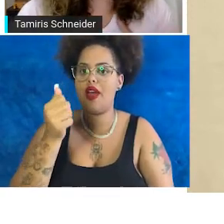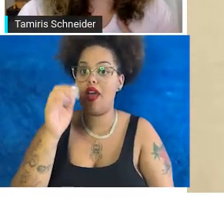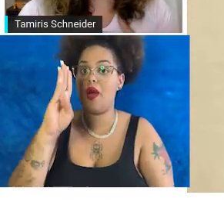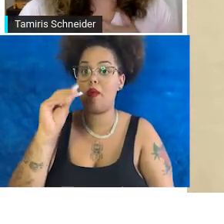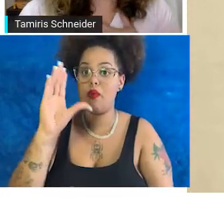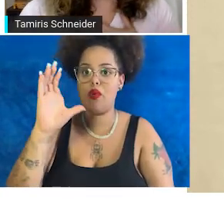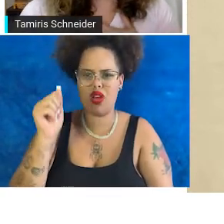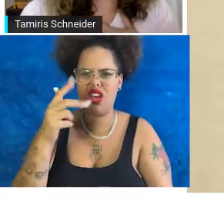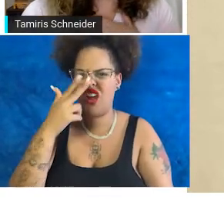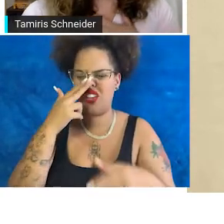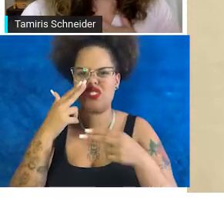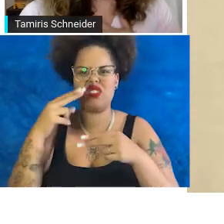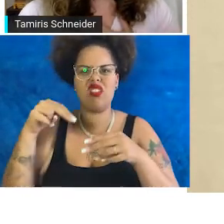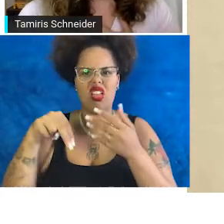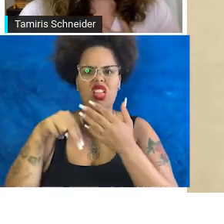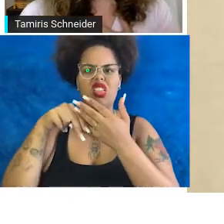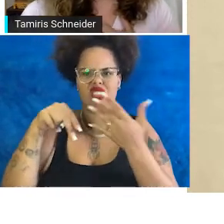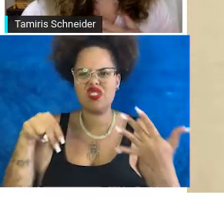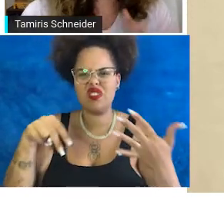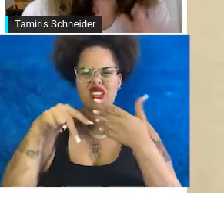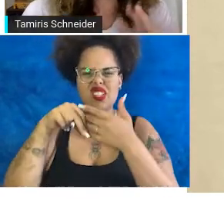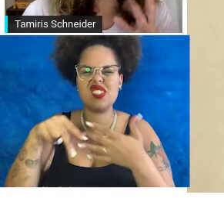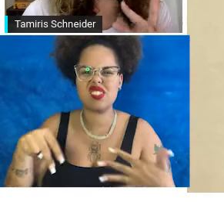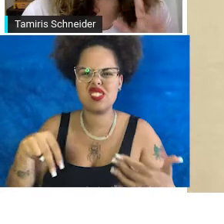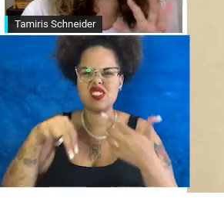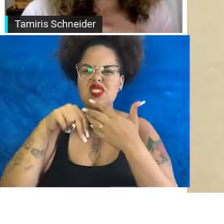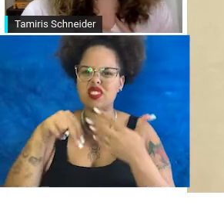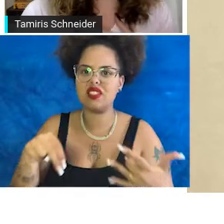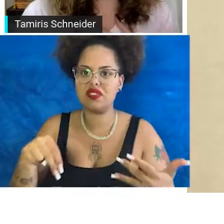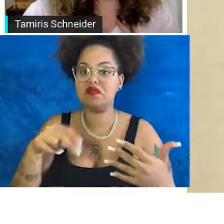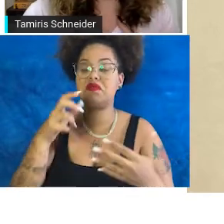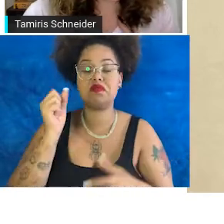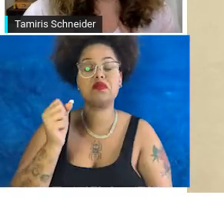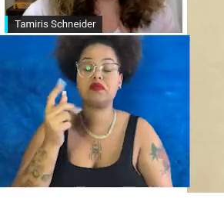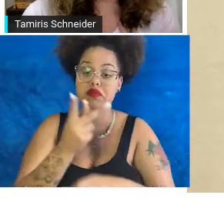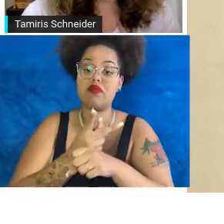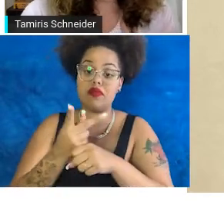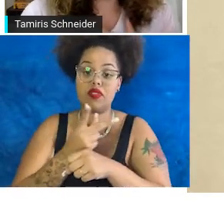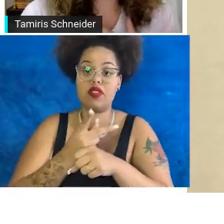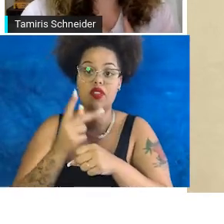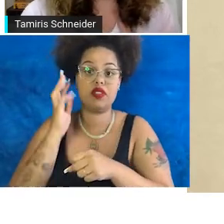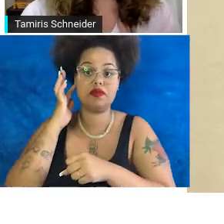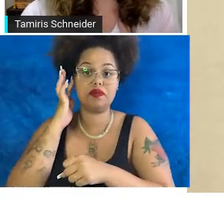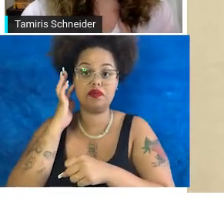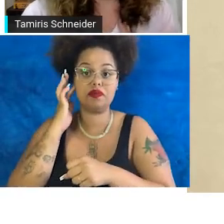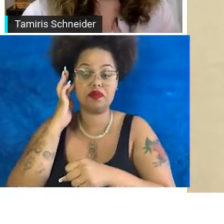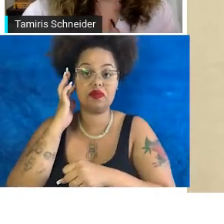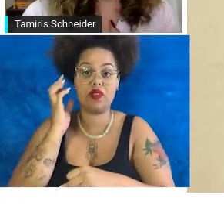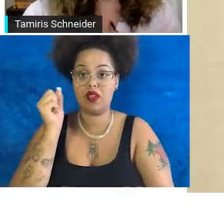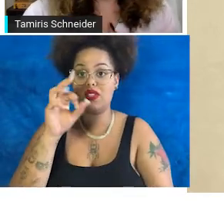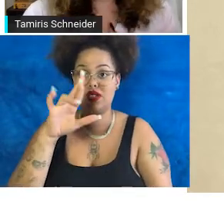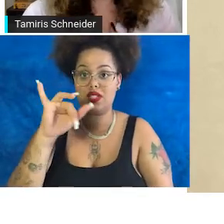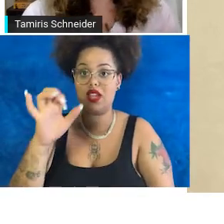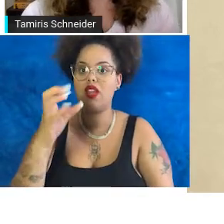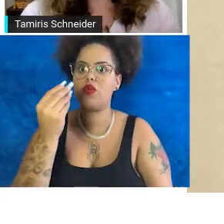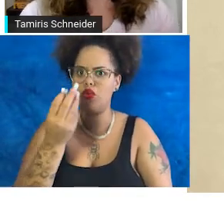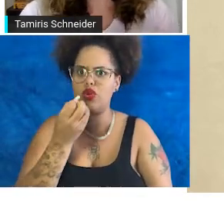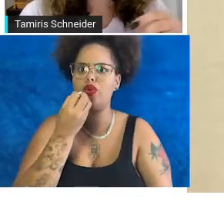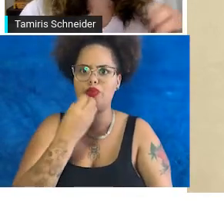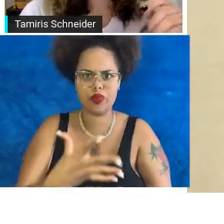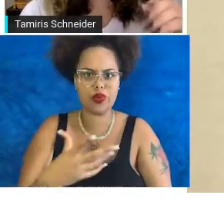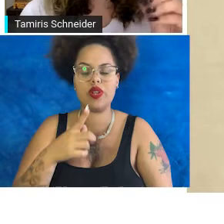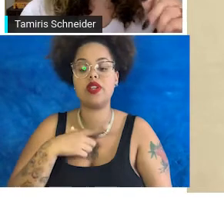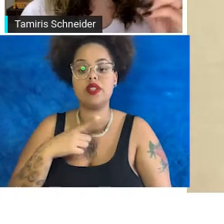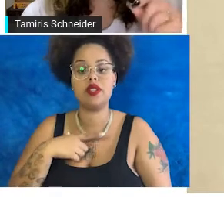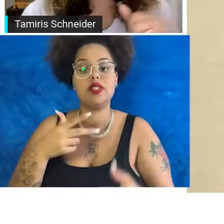no Netflix, se é Netflix, me perdoem, mas pode dar uma procuradinha aí para saber onde ele está. É uma série muito boa, tem umas